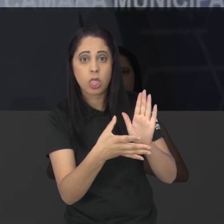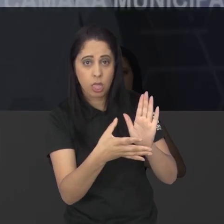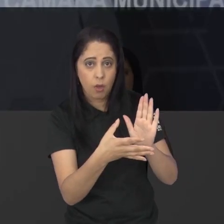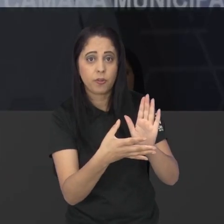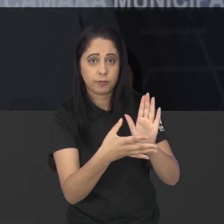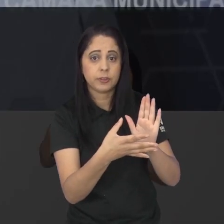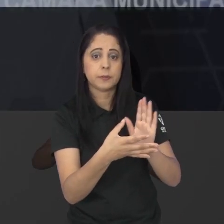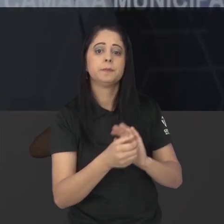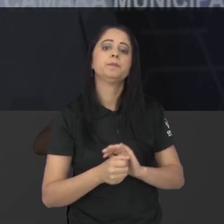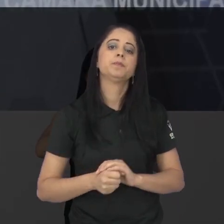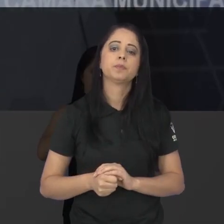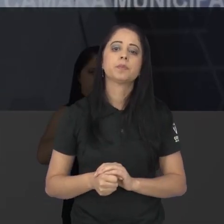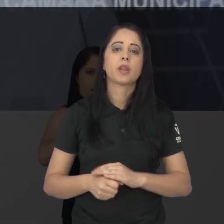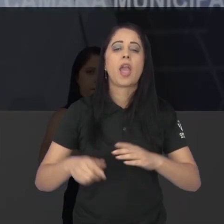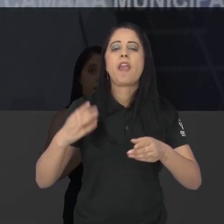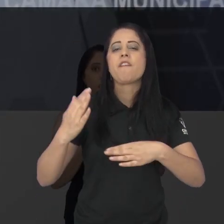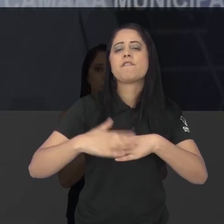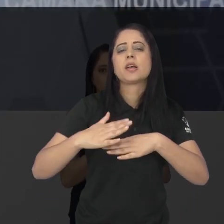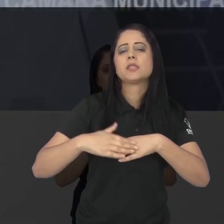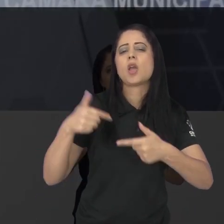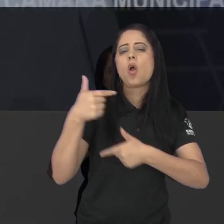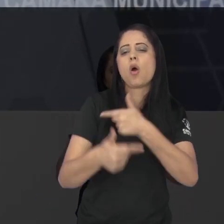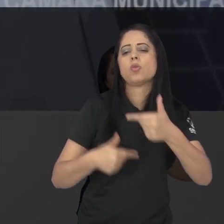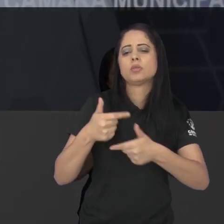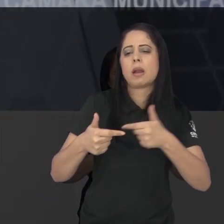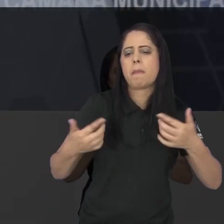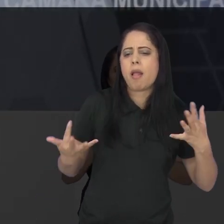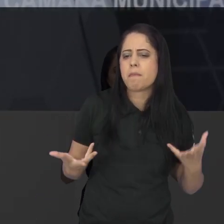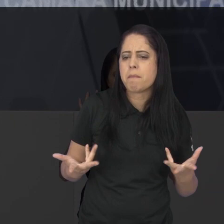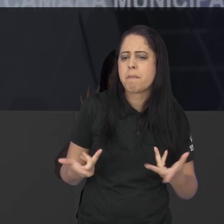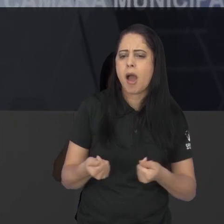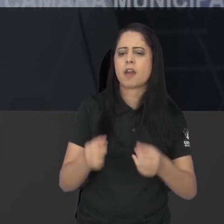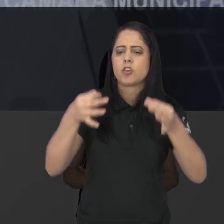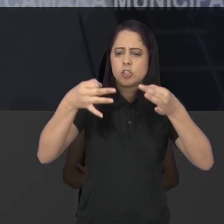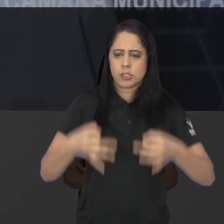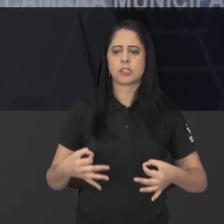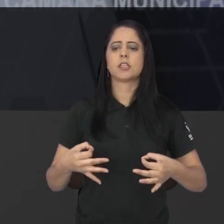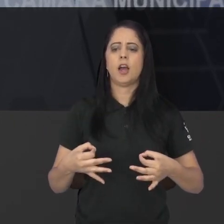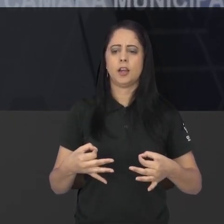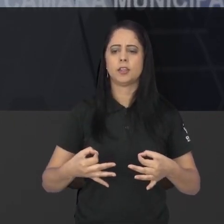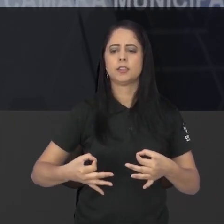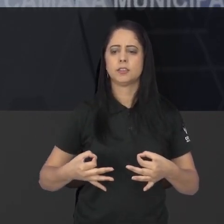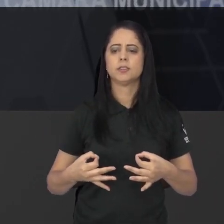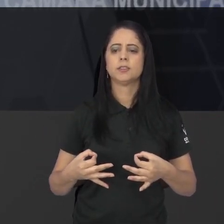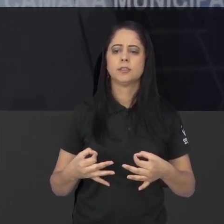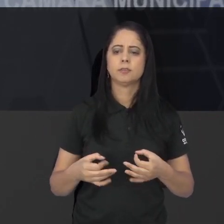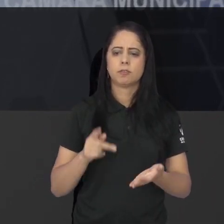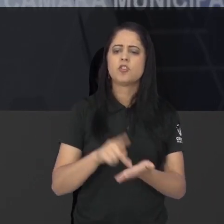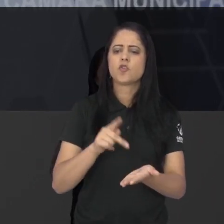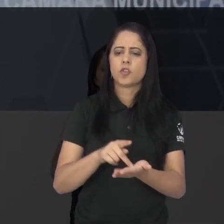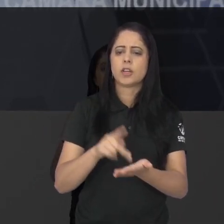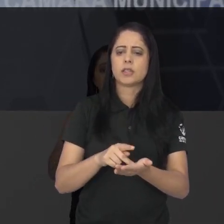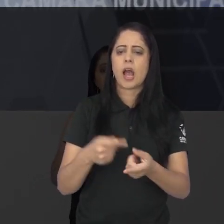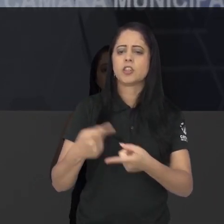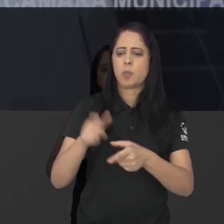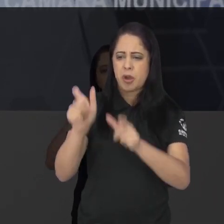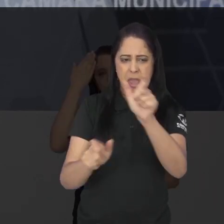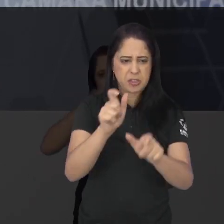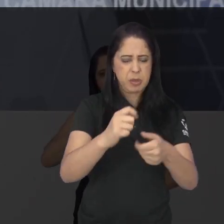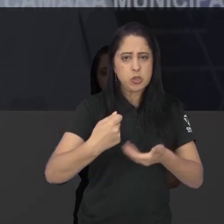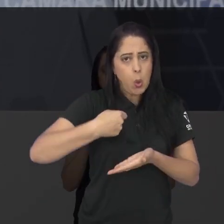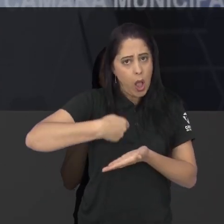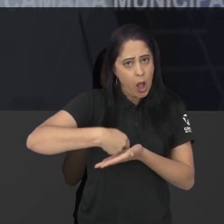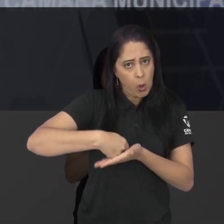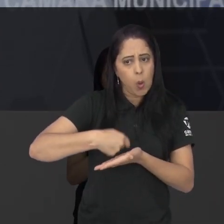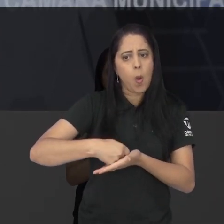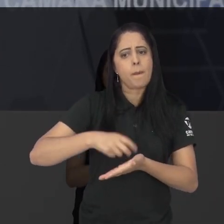que possa fazer um trabalho com mais eficiência, efetividade, eficácia, que é o que somos cobrados no dia a